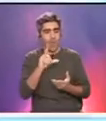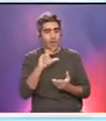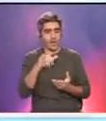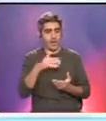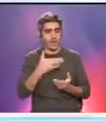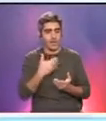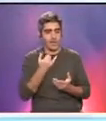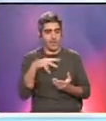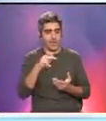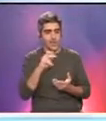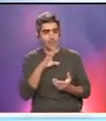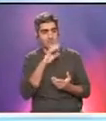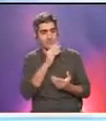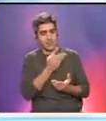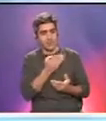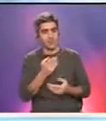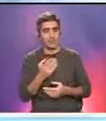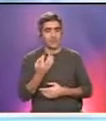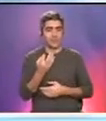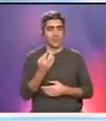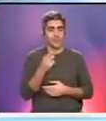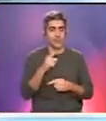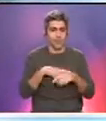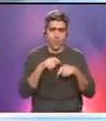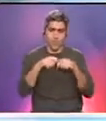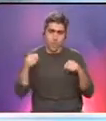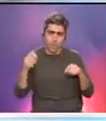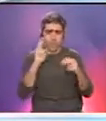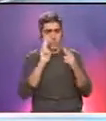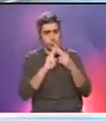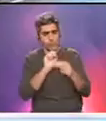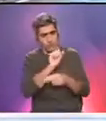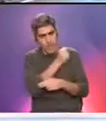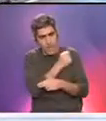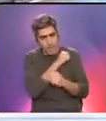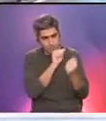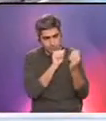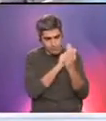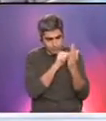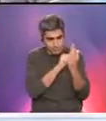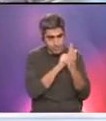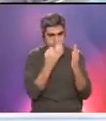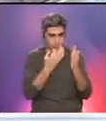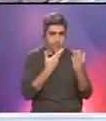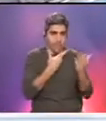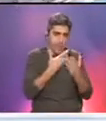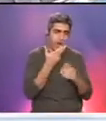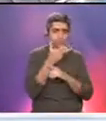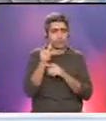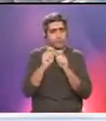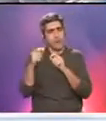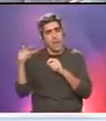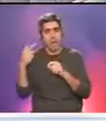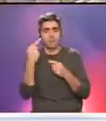não pusemos aquele nosso encontro, porque isto durou muito mais tempo. Fui bater à porta da Olindina, não é? As vizinhas vieram